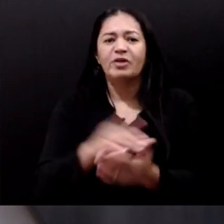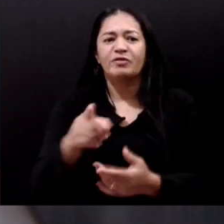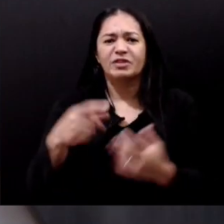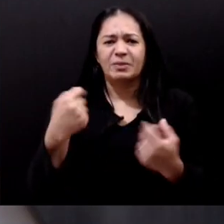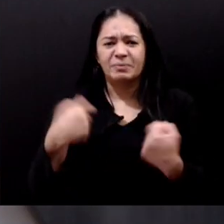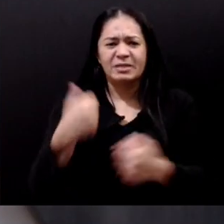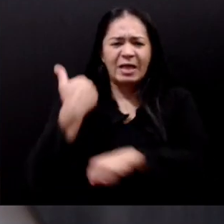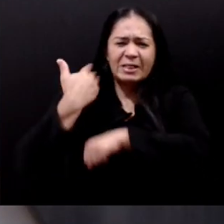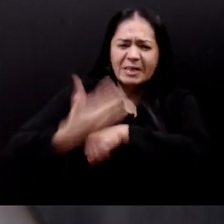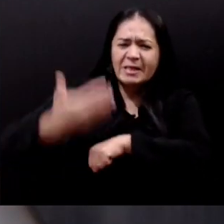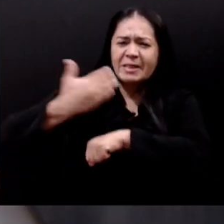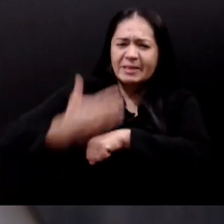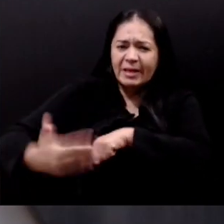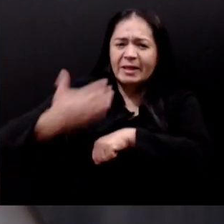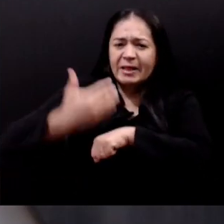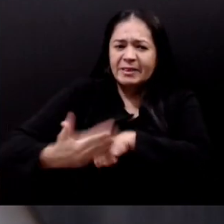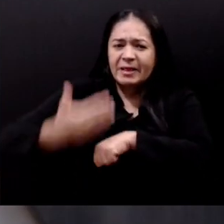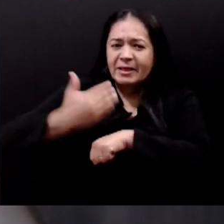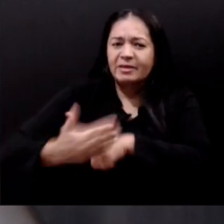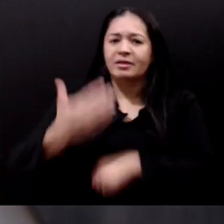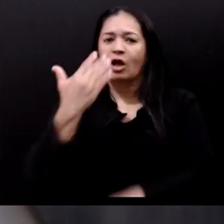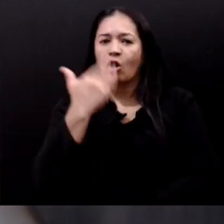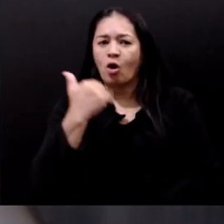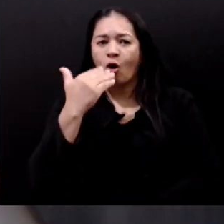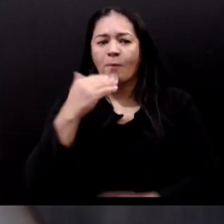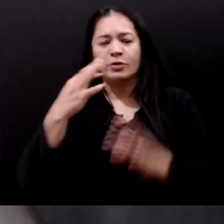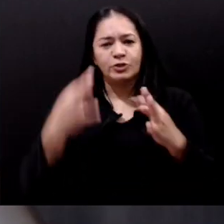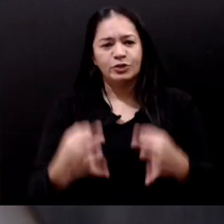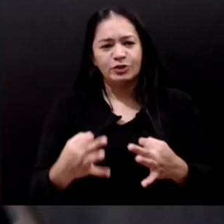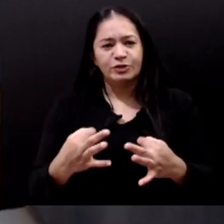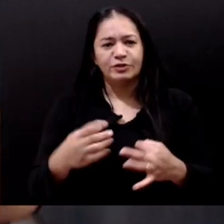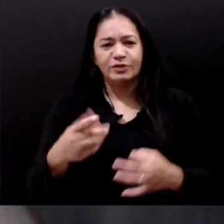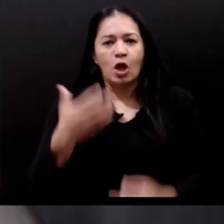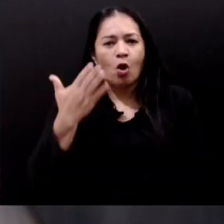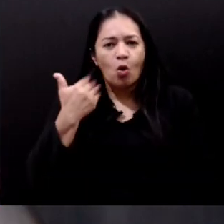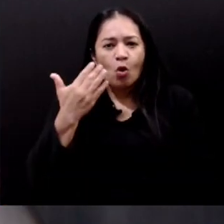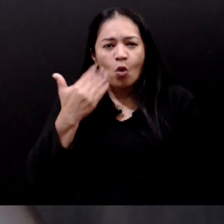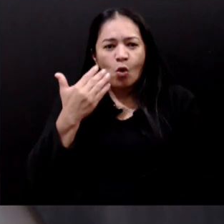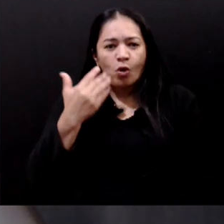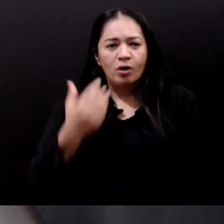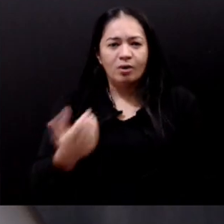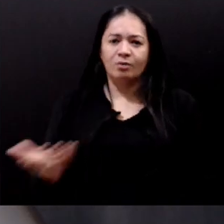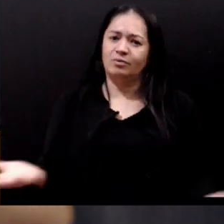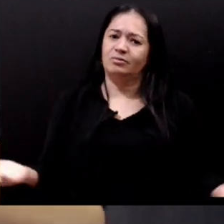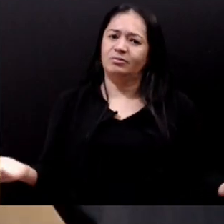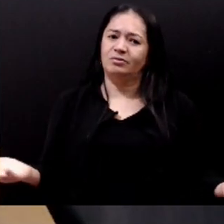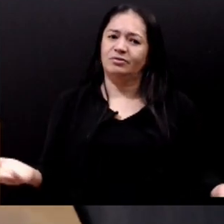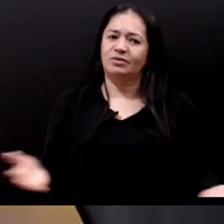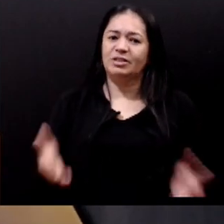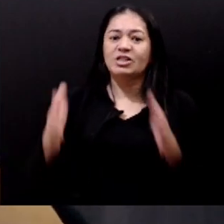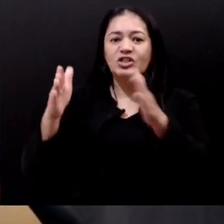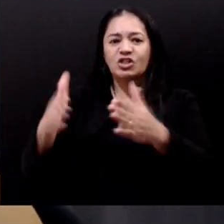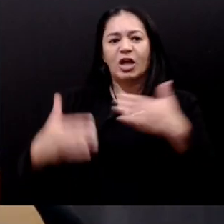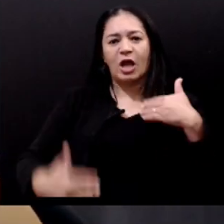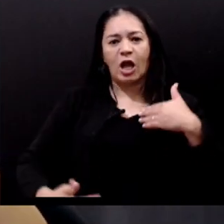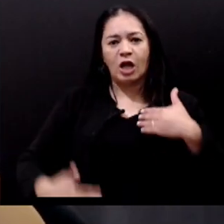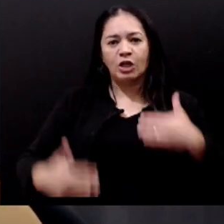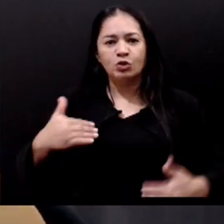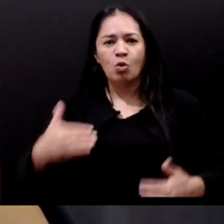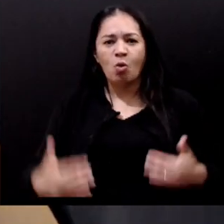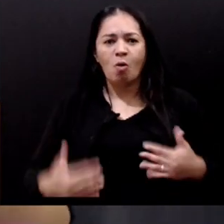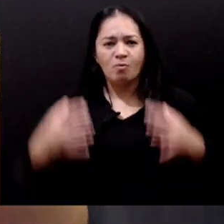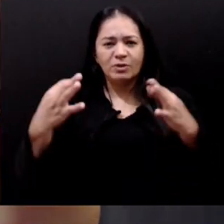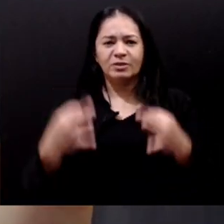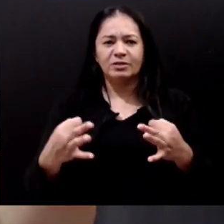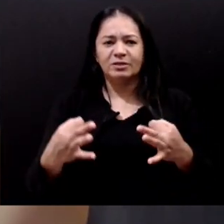tem que se alimentar das coisas corretas e você tem que consumir os suplementos corretos, para você chegar num corpo idealizado que te custa um padrão de vida